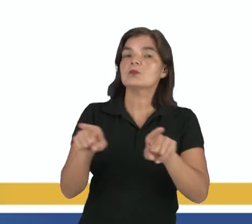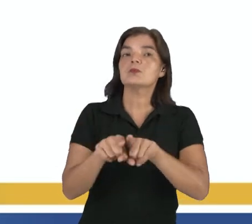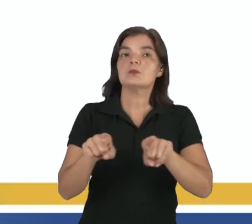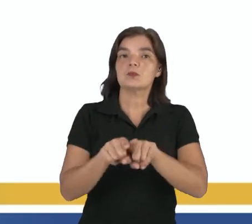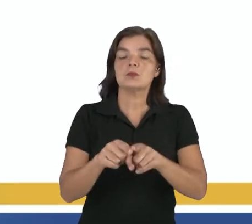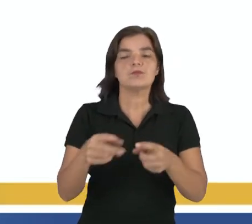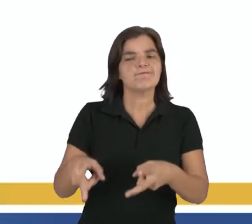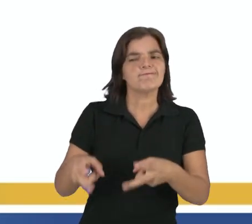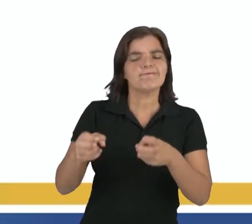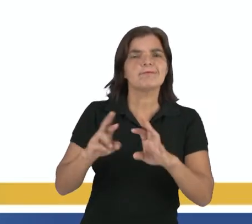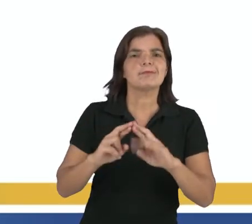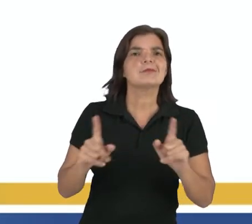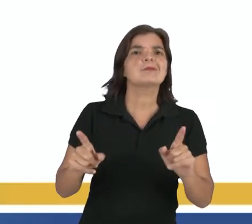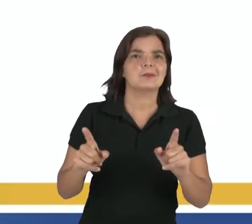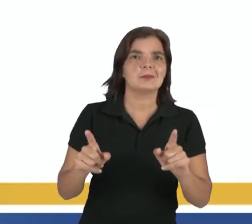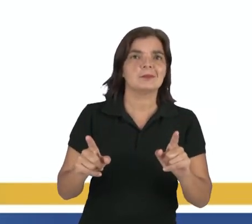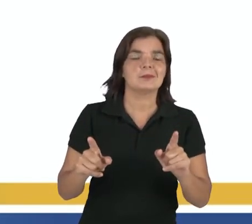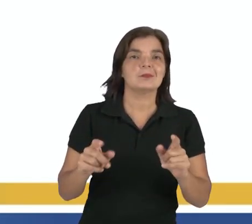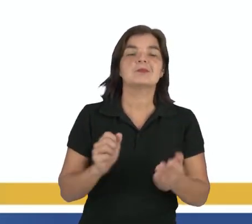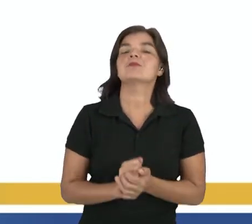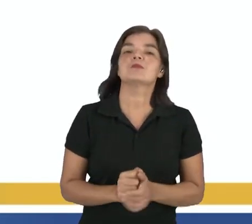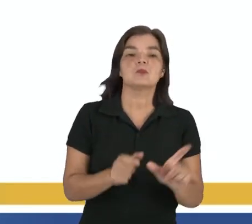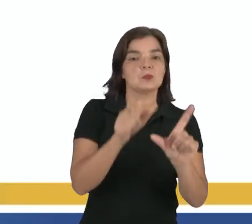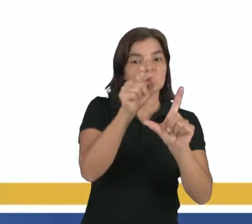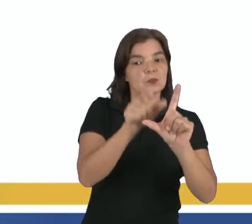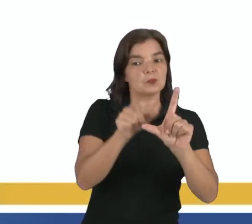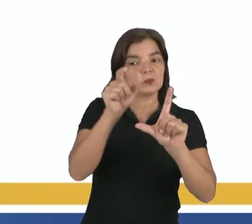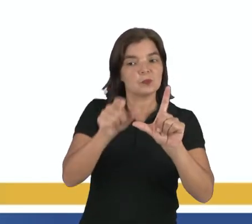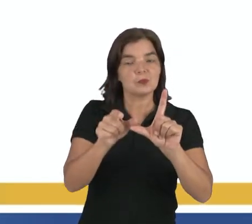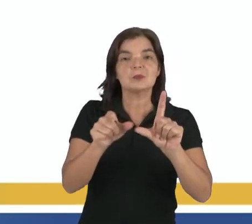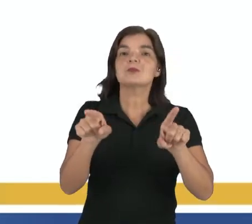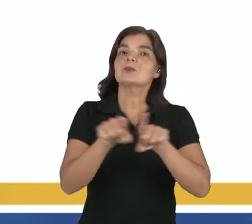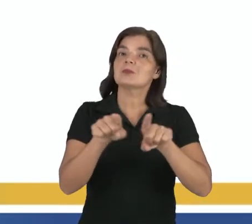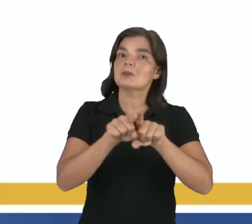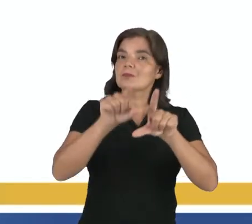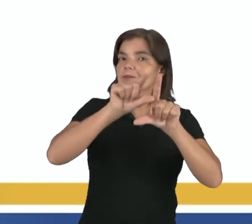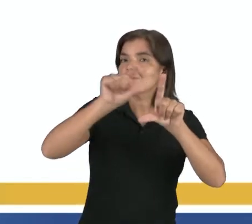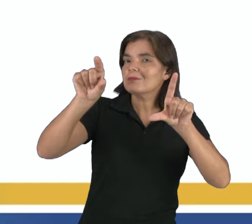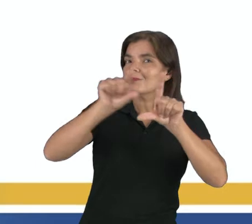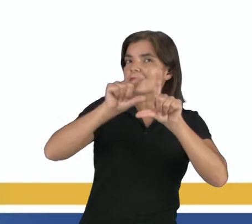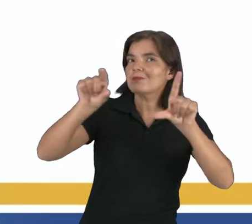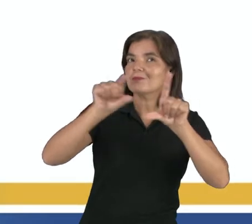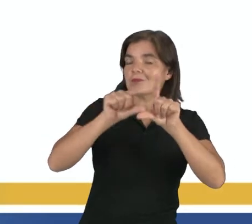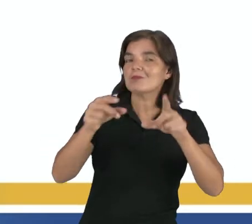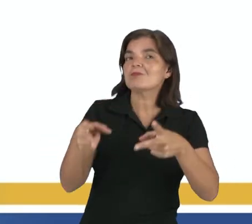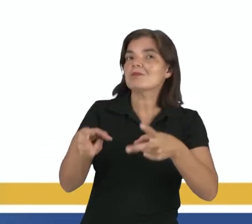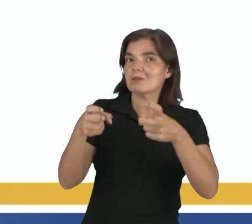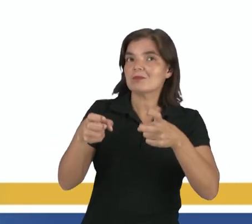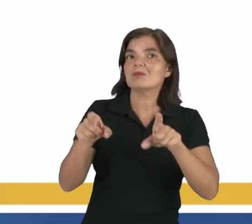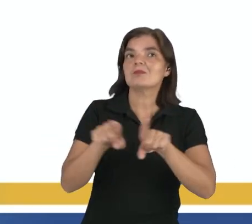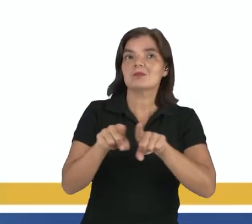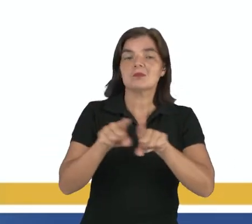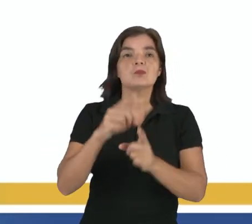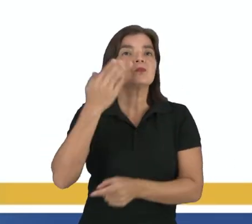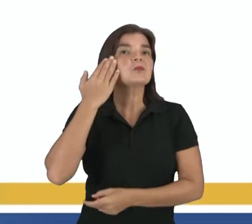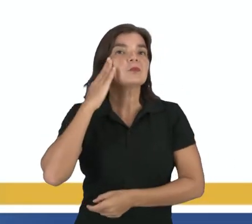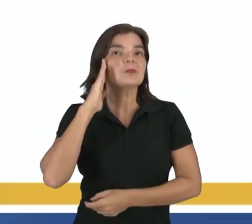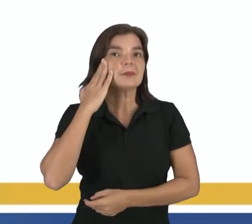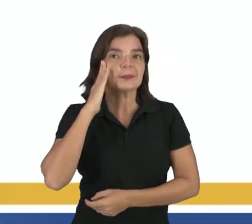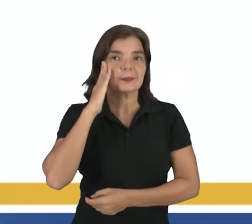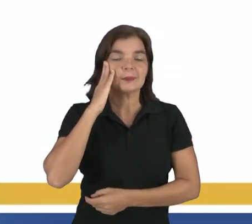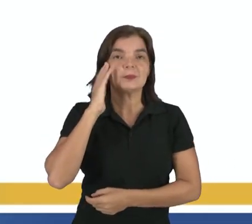vocês vão perceber a diferença do gráfico de coluna para o de linha no caso de